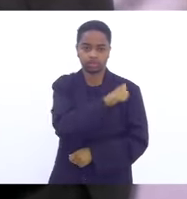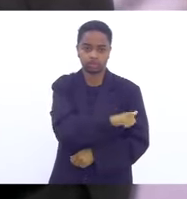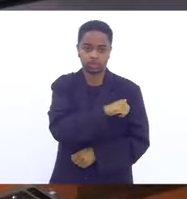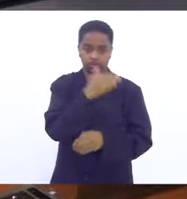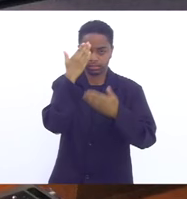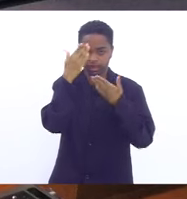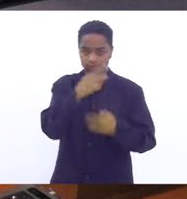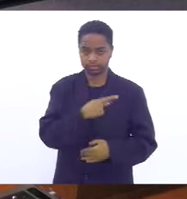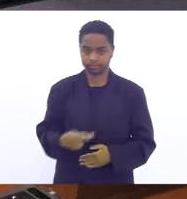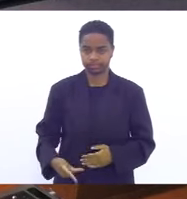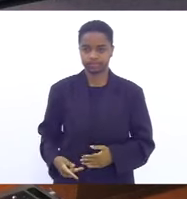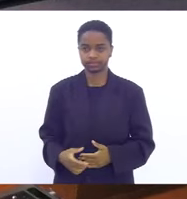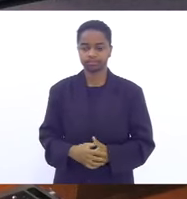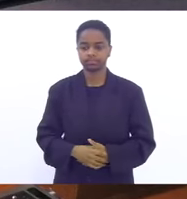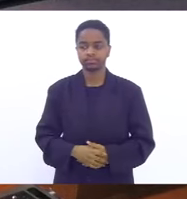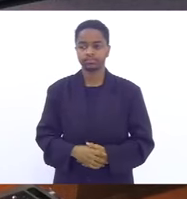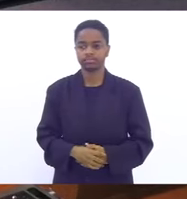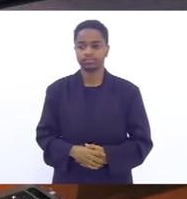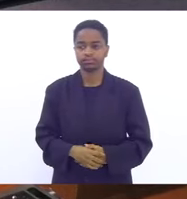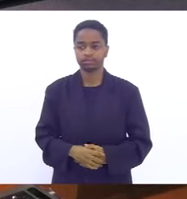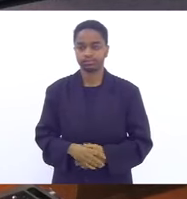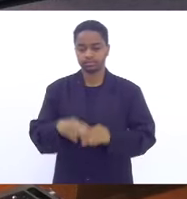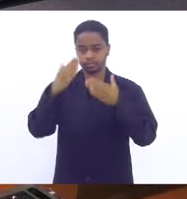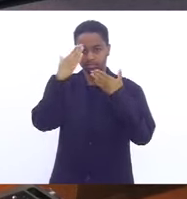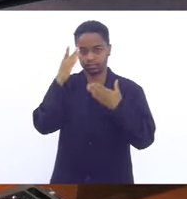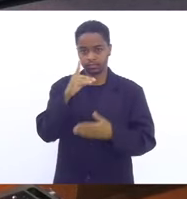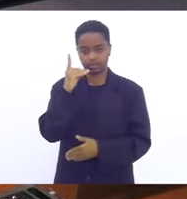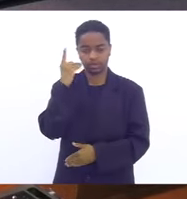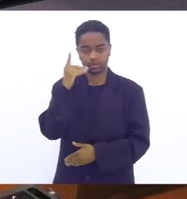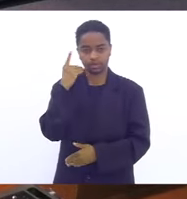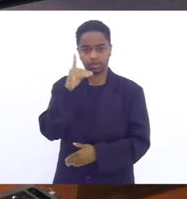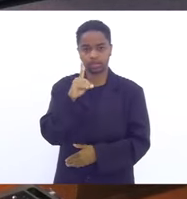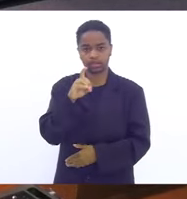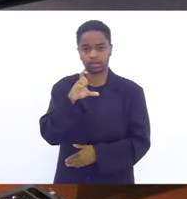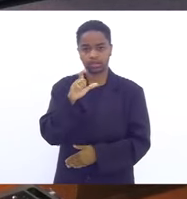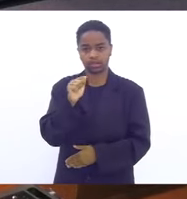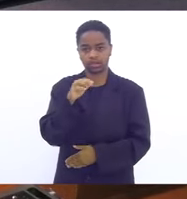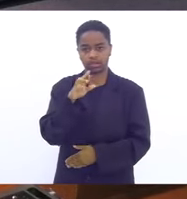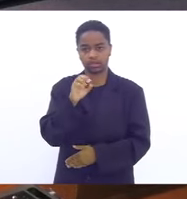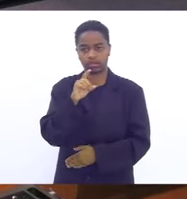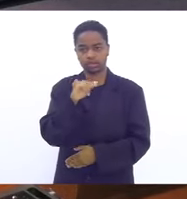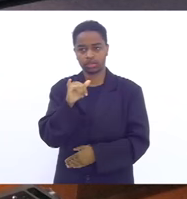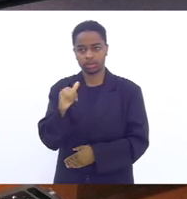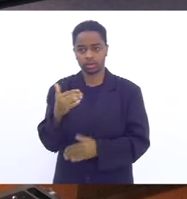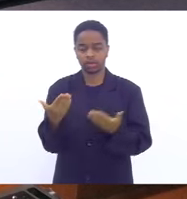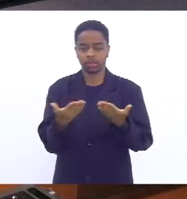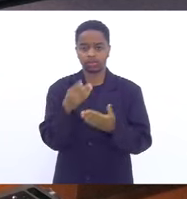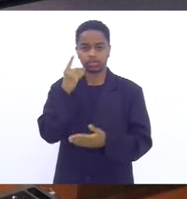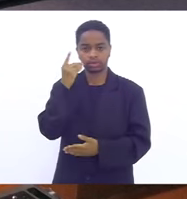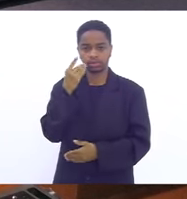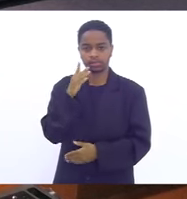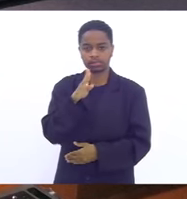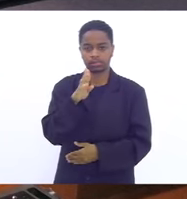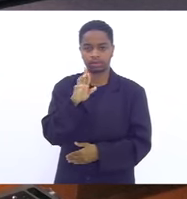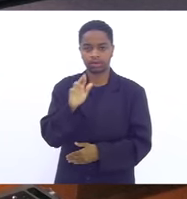presidente. Obrigado, deputado Delaroli. A sua palavra para o deputado Brazão.